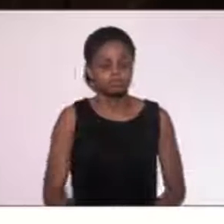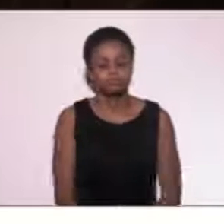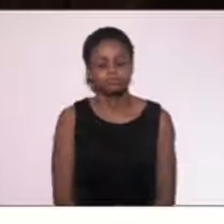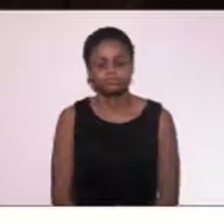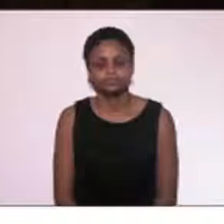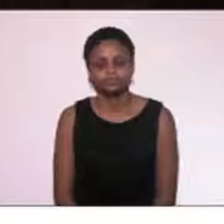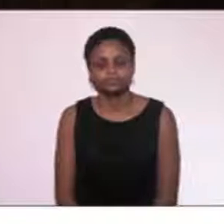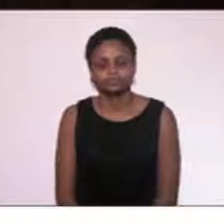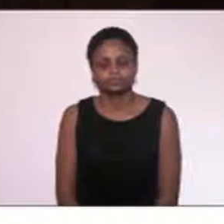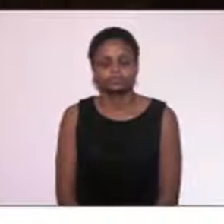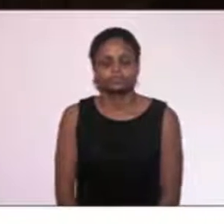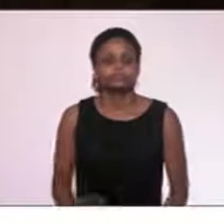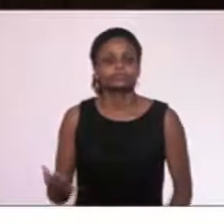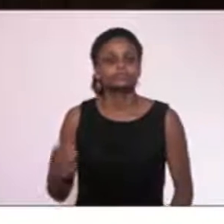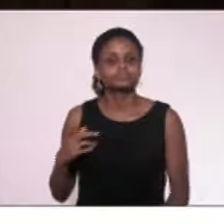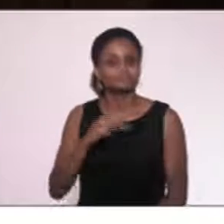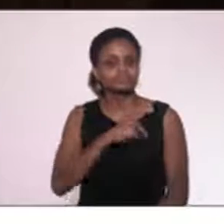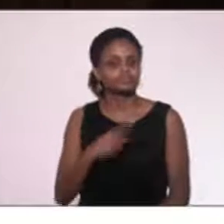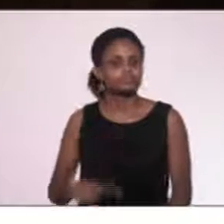Senhor presidente, deputado Valdec